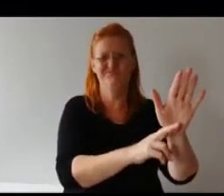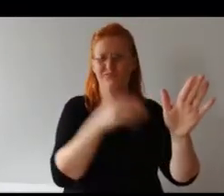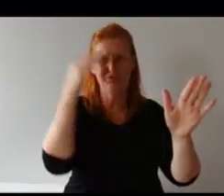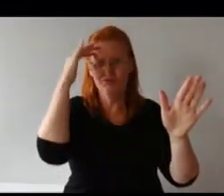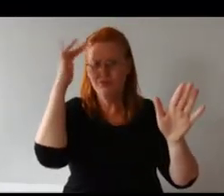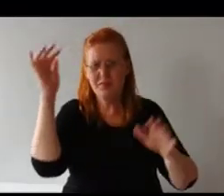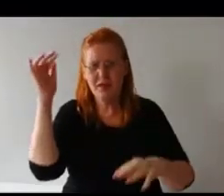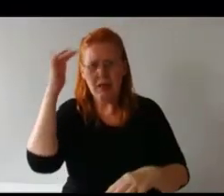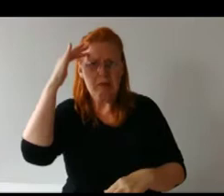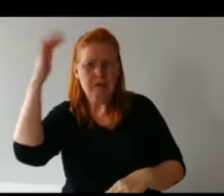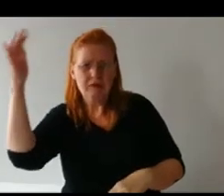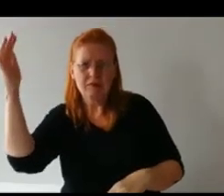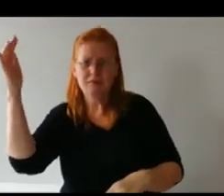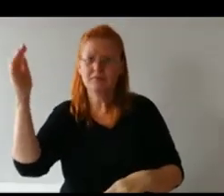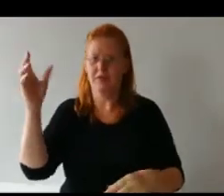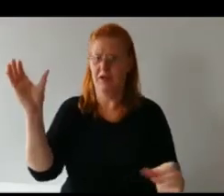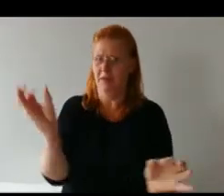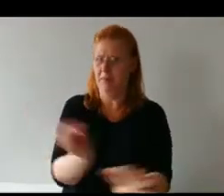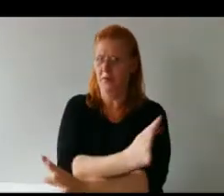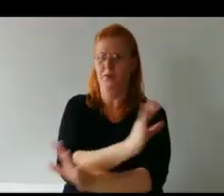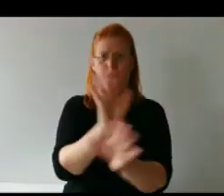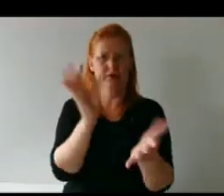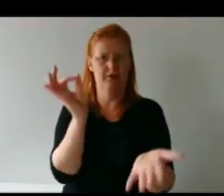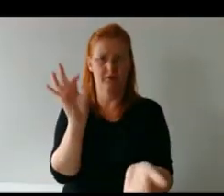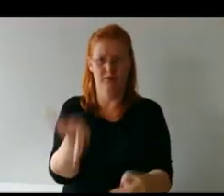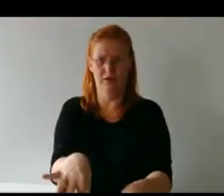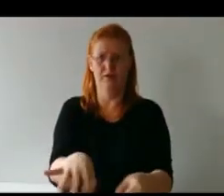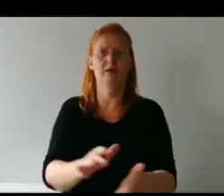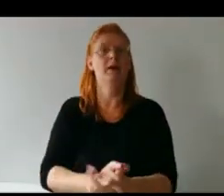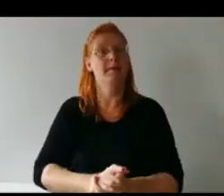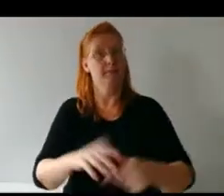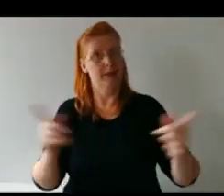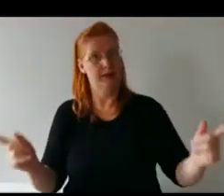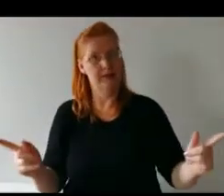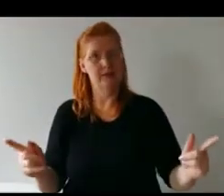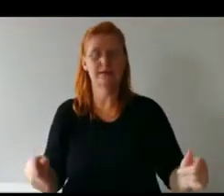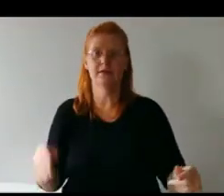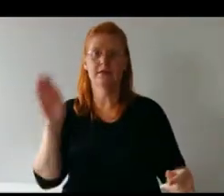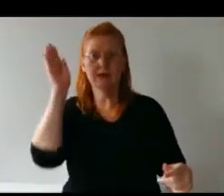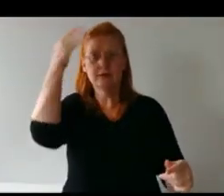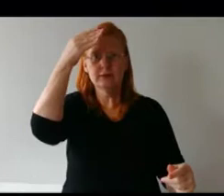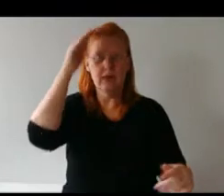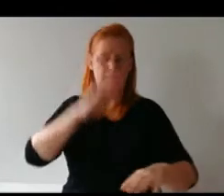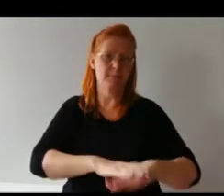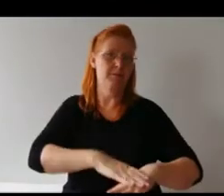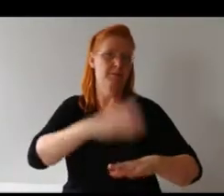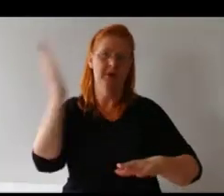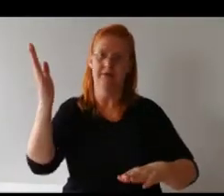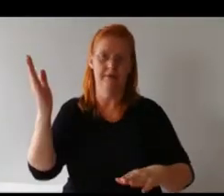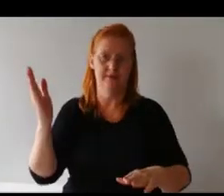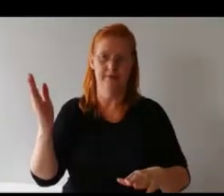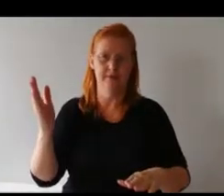ou seja, pensamentos prontos. Pois ele defendia que o simples fato de pensar é mais do que